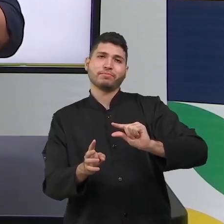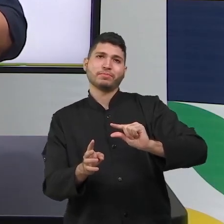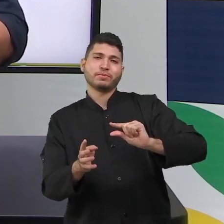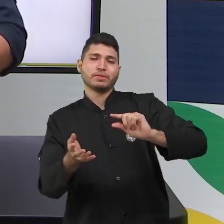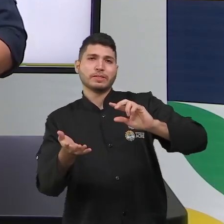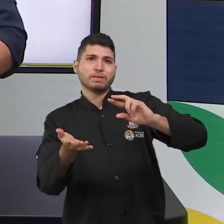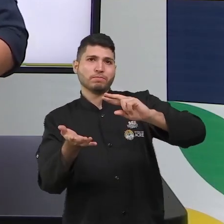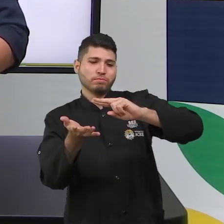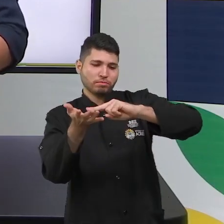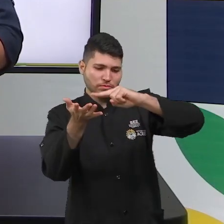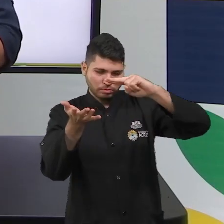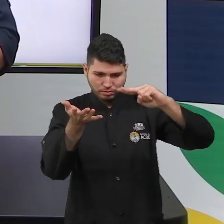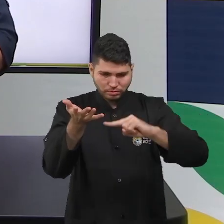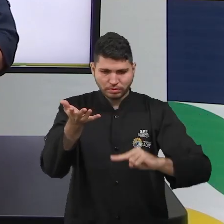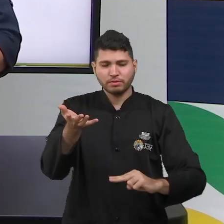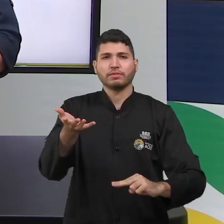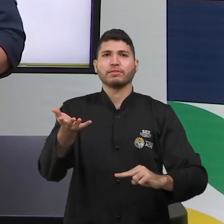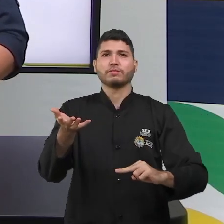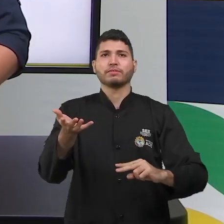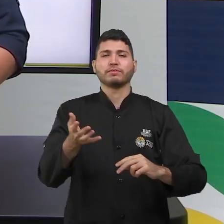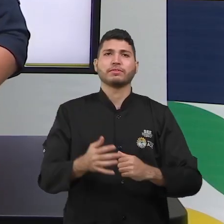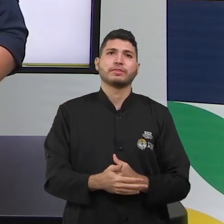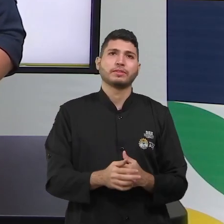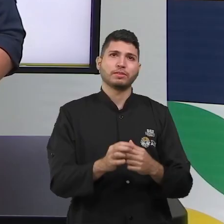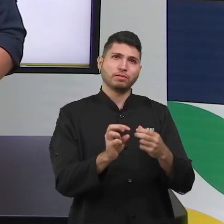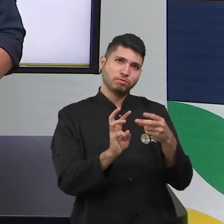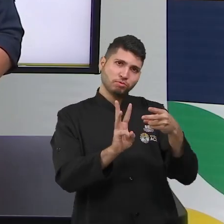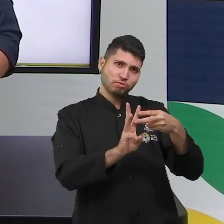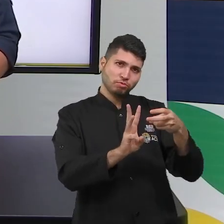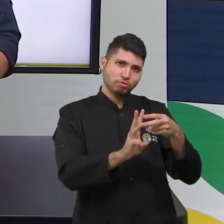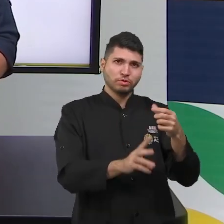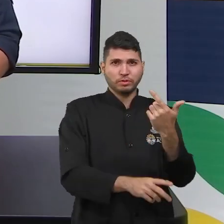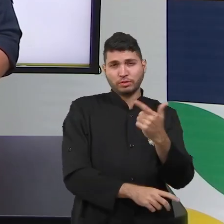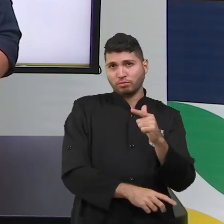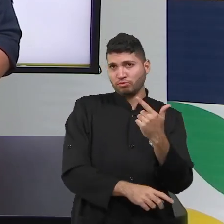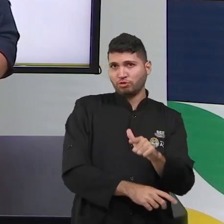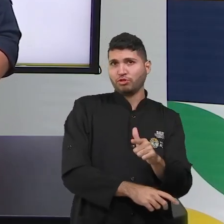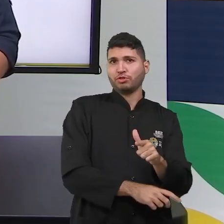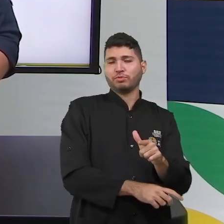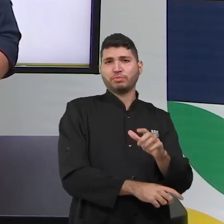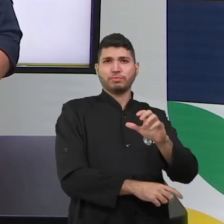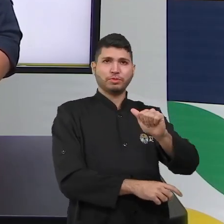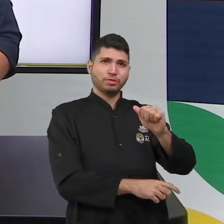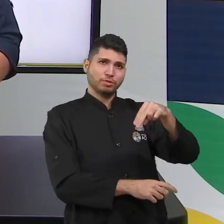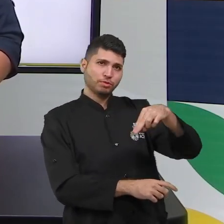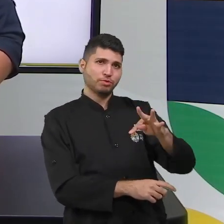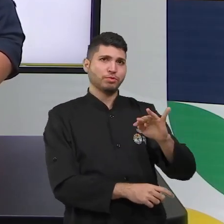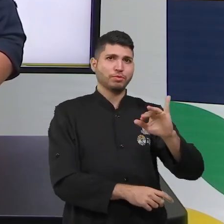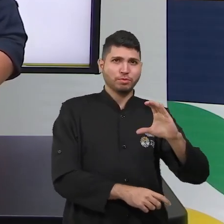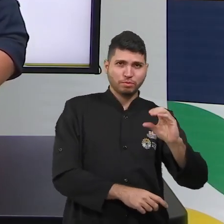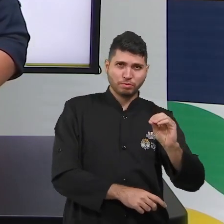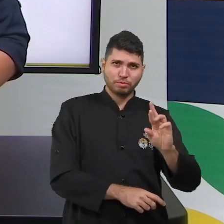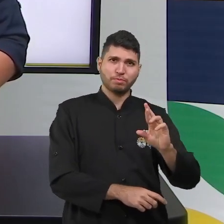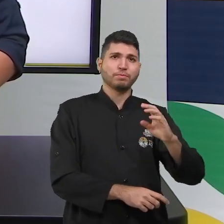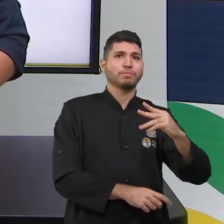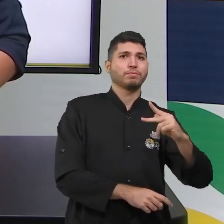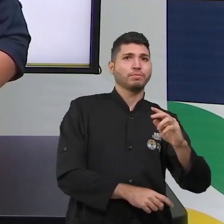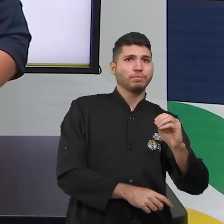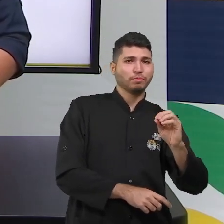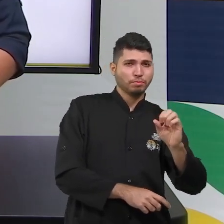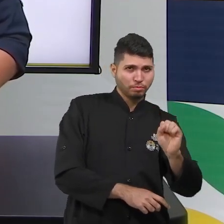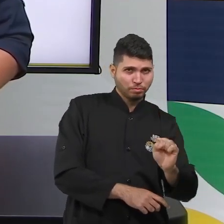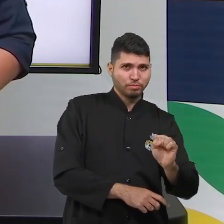Os nativos, os indígenas, não tinham anticorpos para as doenças que foram trazidas pelos europeus. Então,